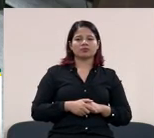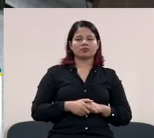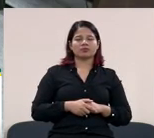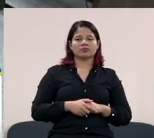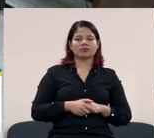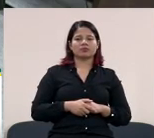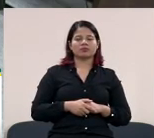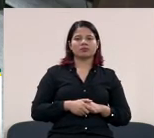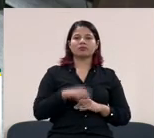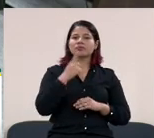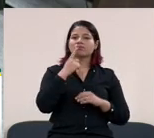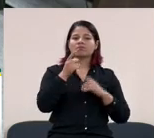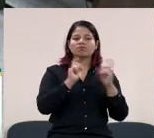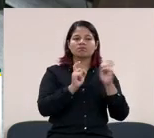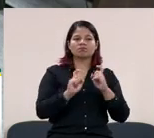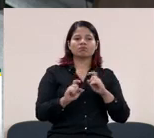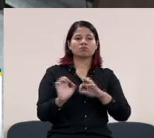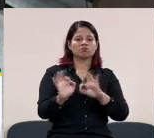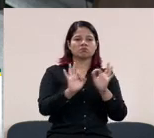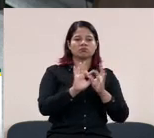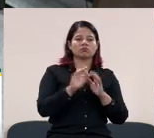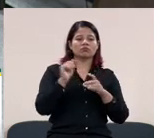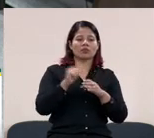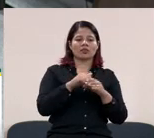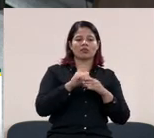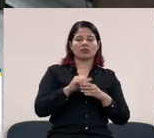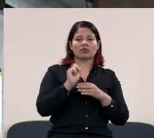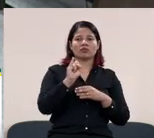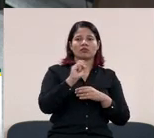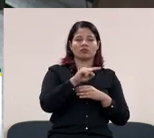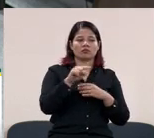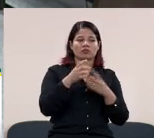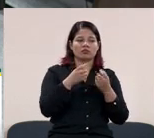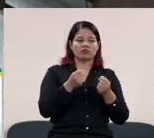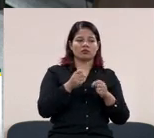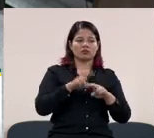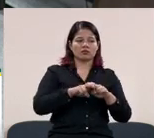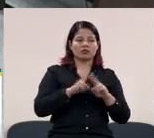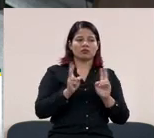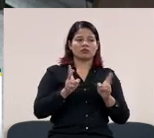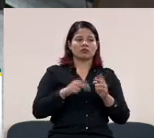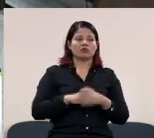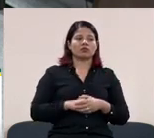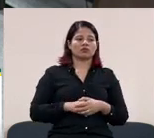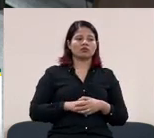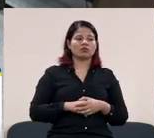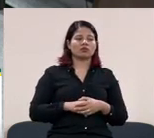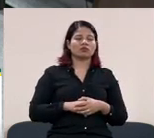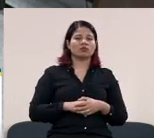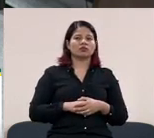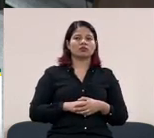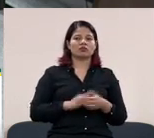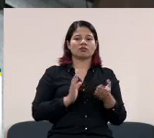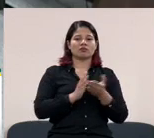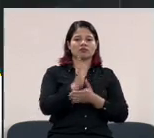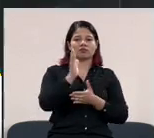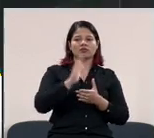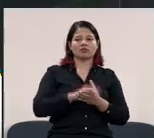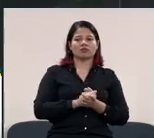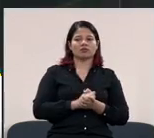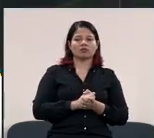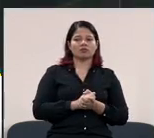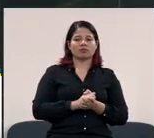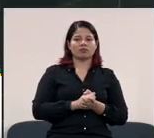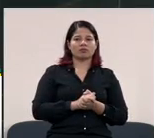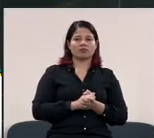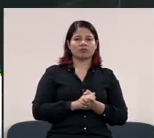Não havendo quem queira discutir, está em votação. Os deputados estiverem de acordo, permaneçam como estão. Aprovado. Peço